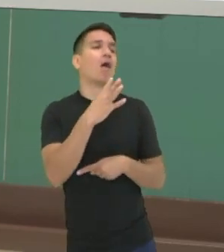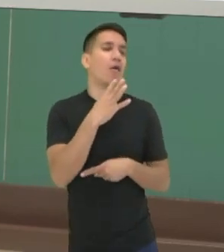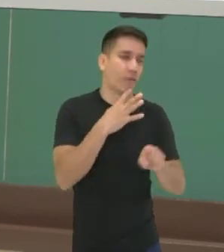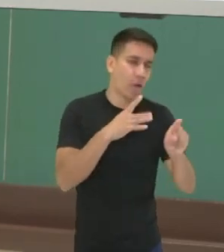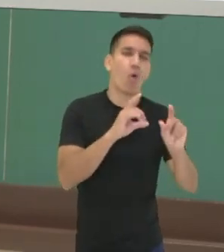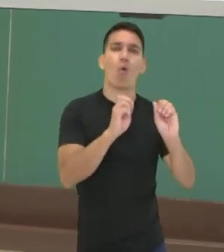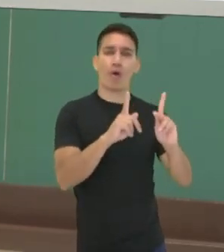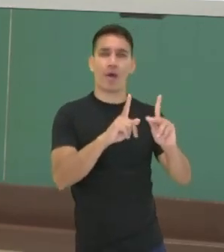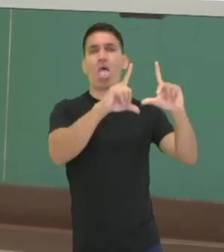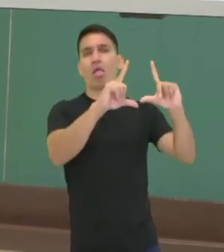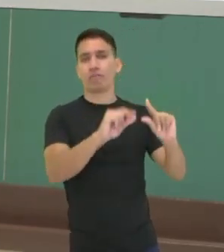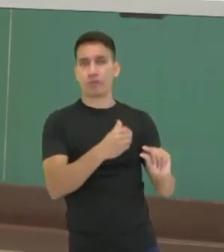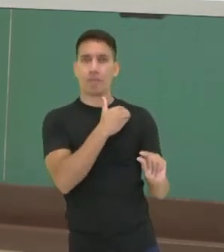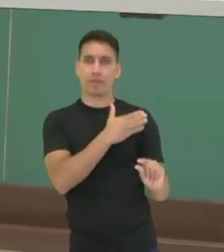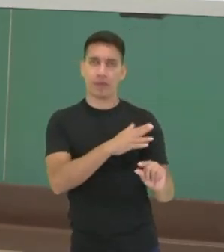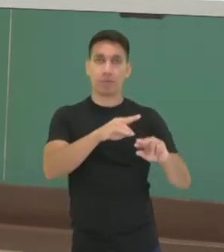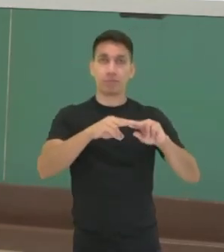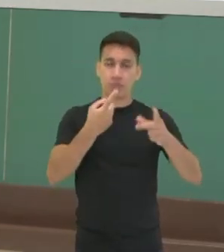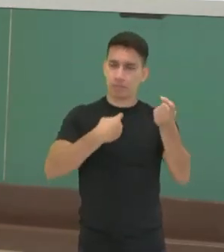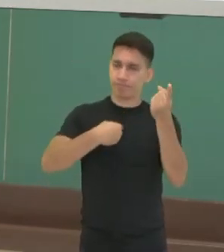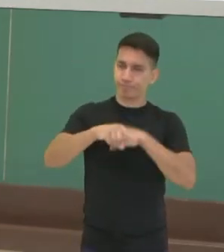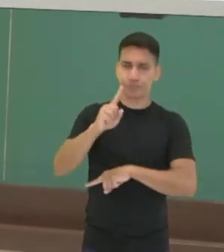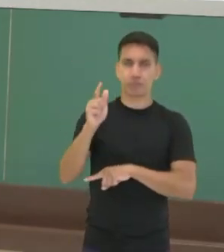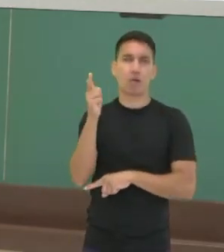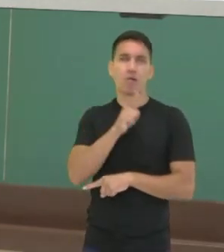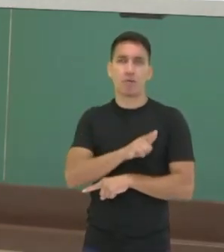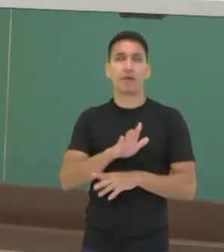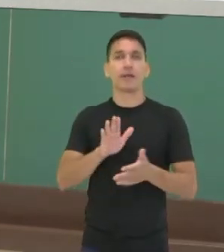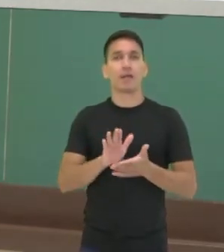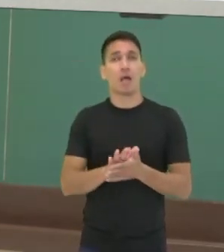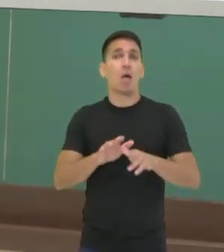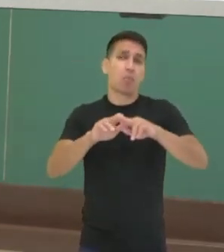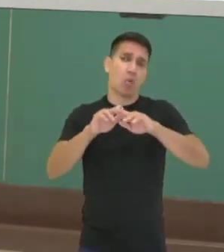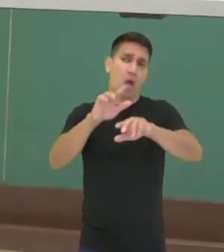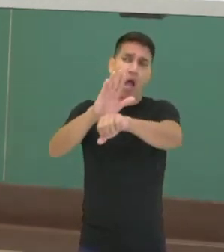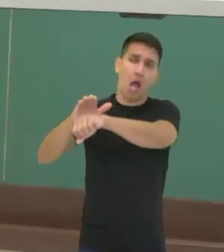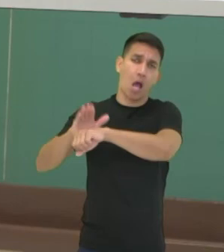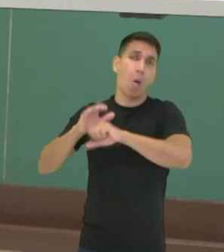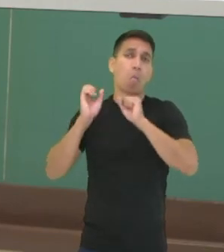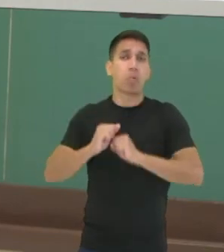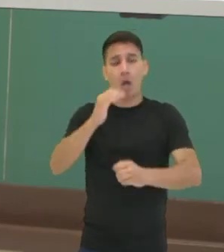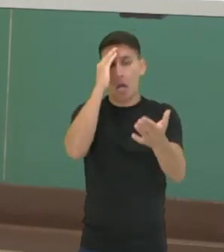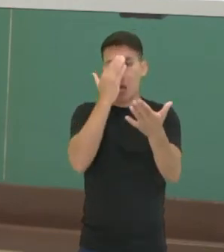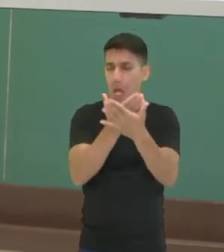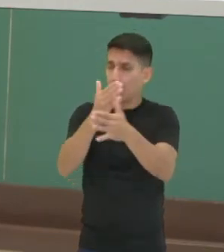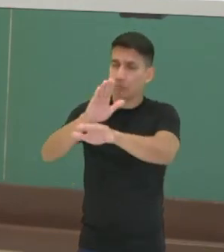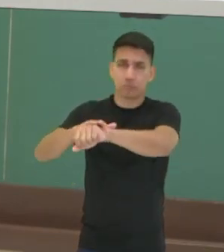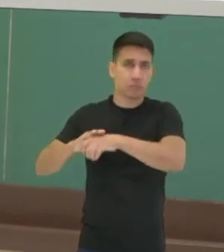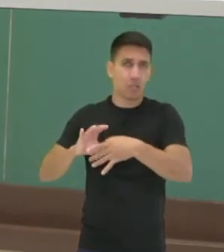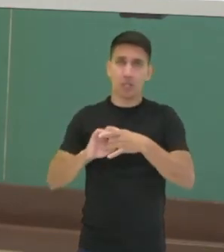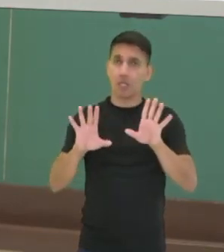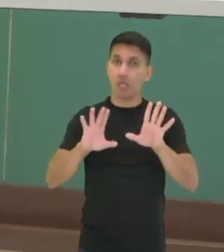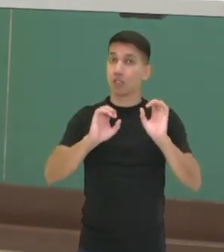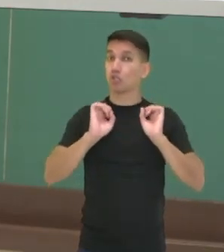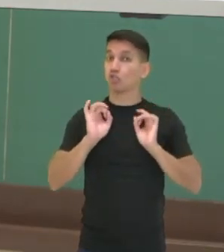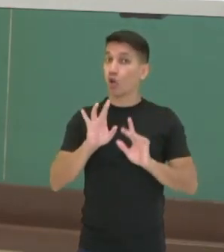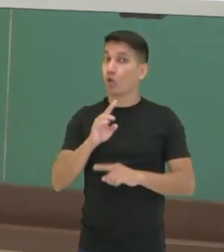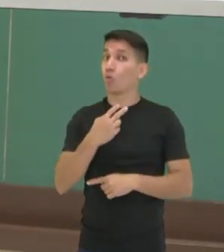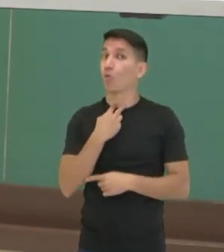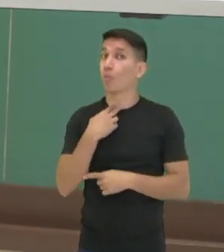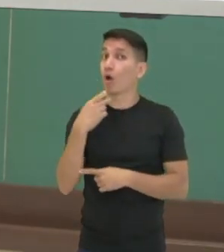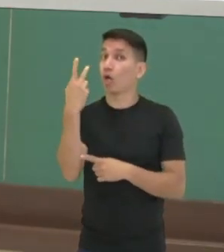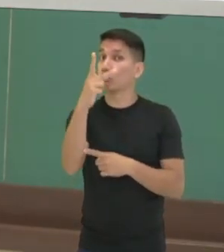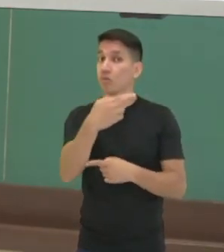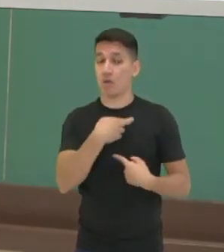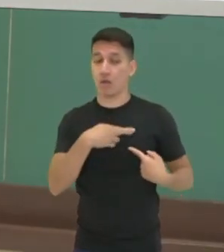o preconceito, primeiro entendendo que cada um tem o direito de acreditar naquilo que quiser. Desde que a sua religião não ensine a agredir o